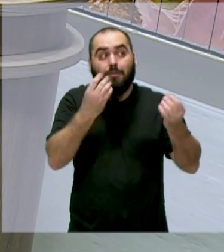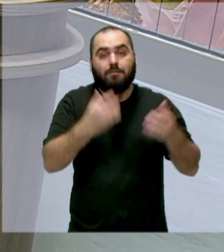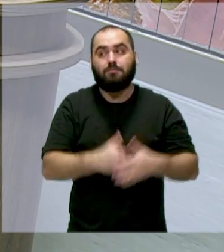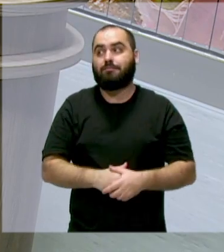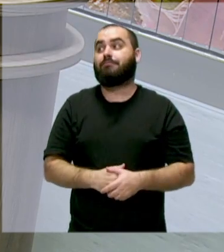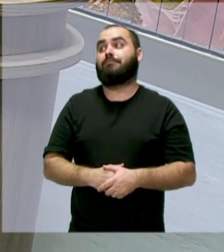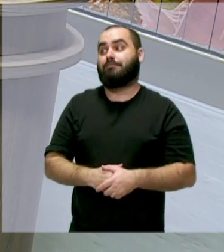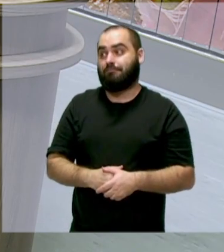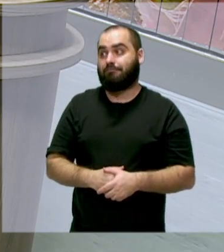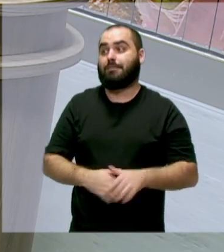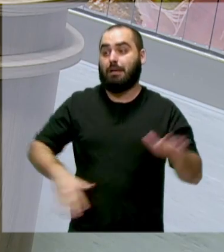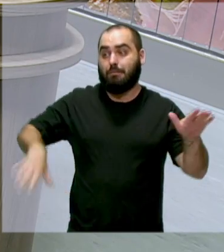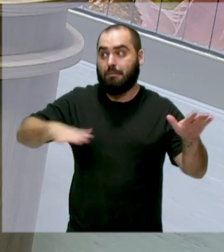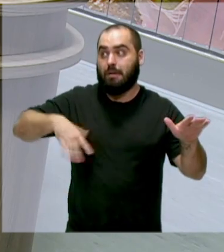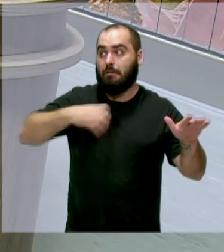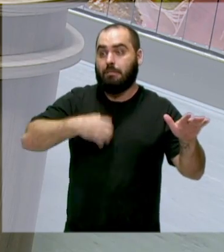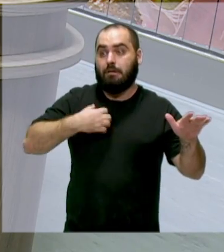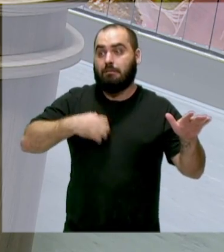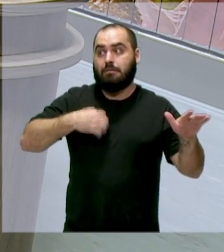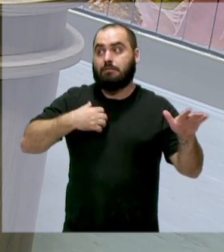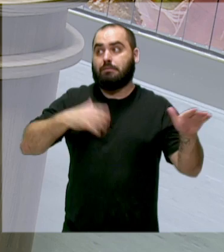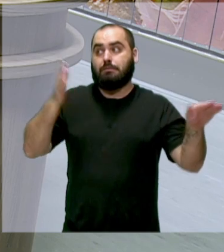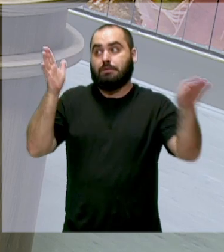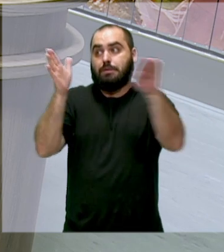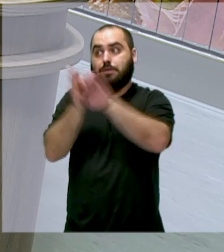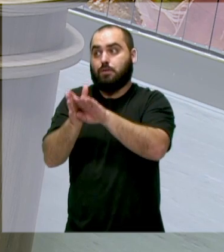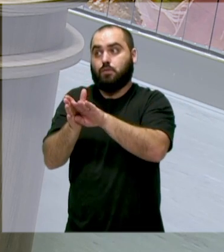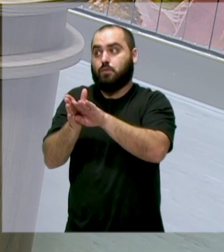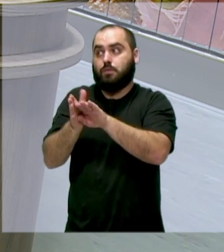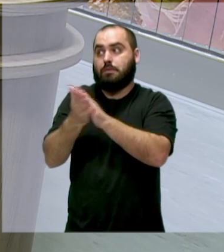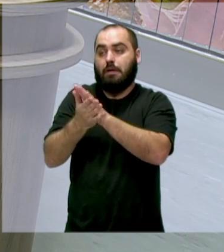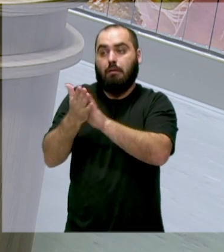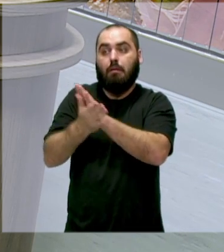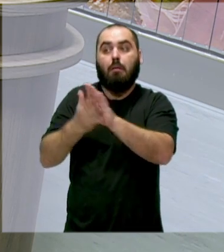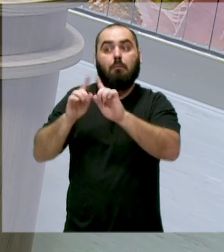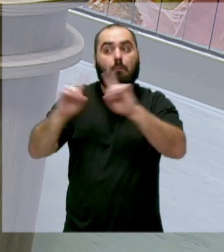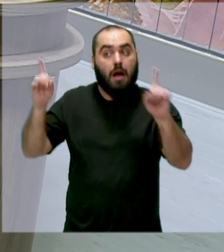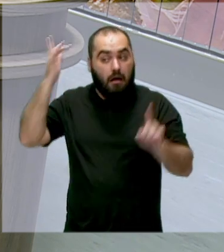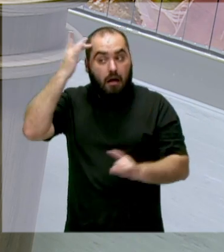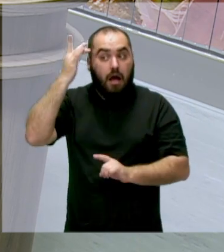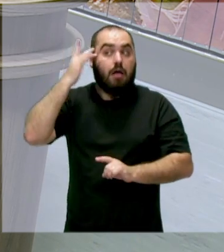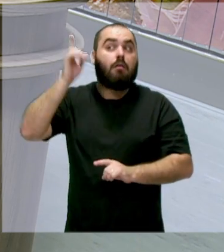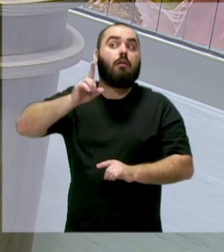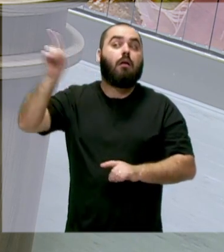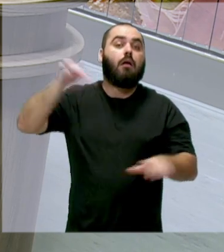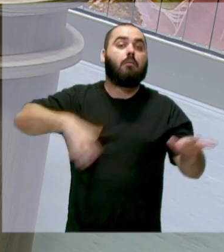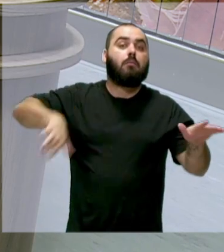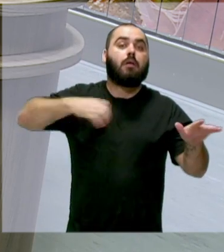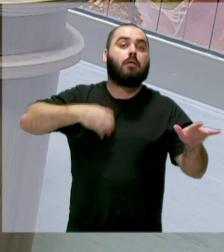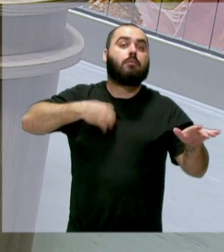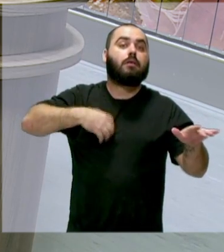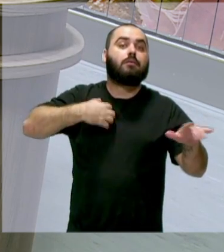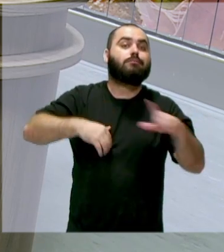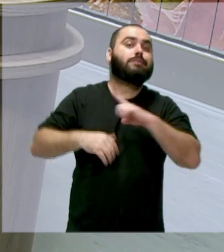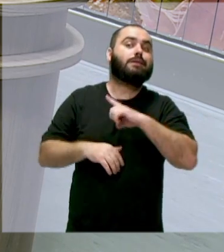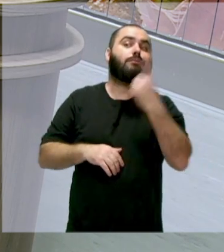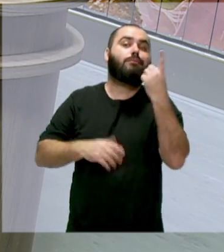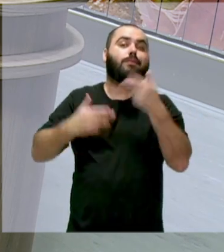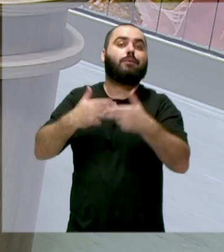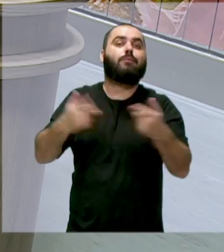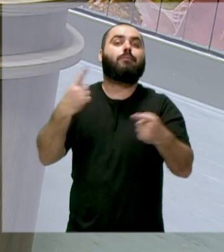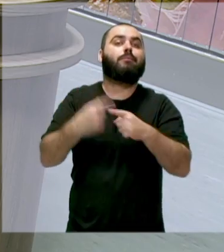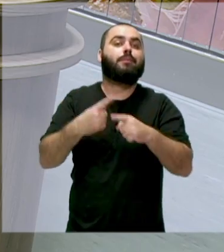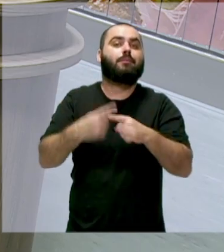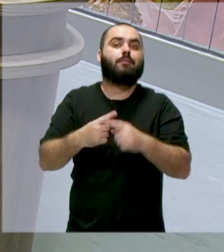Na Praia Brava a gente ainda não chegou, né? Mas eu acredito que a questão da Praia Brava tem uma situação atrelada também, que nós